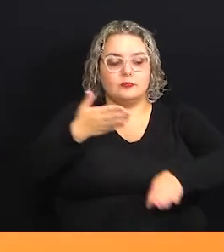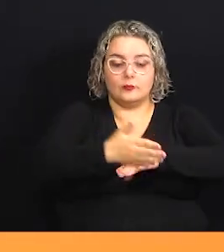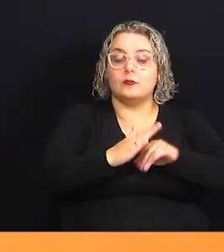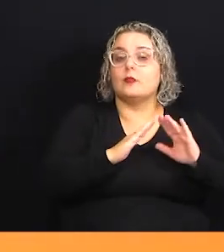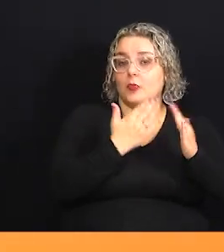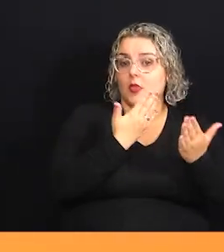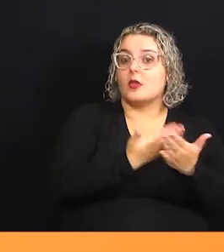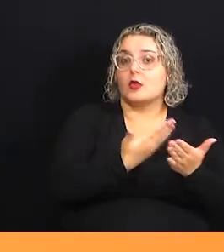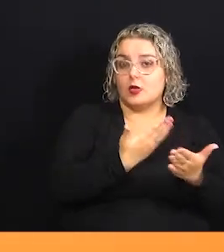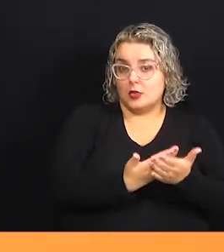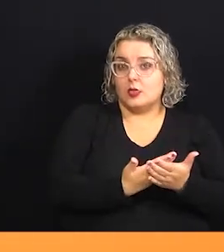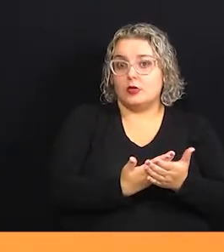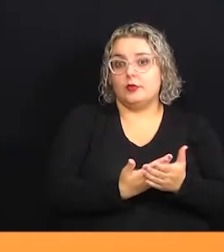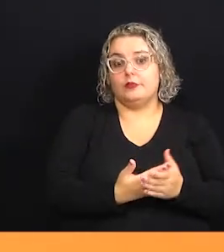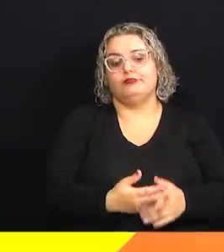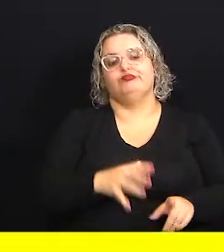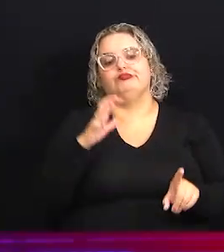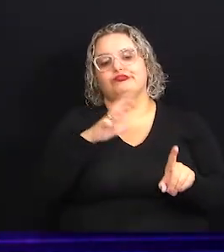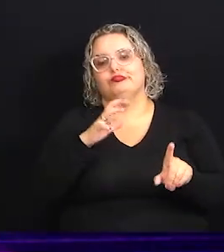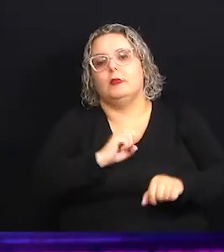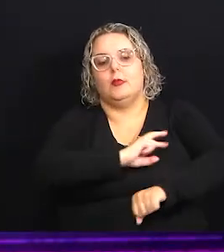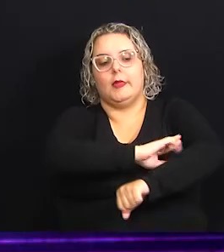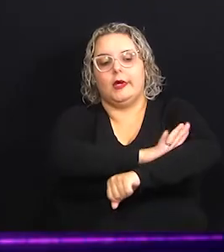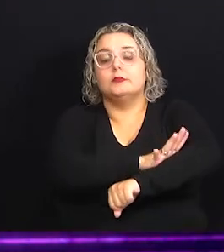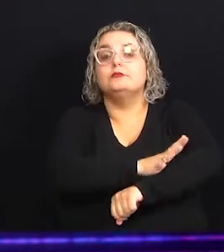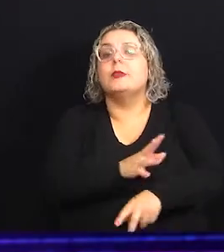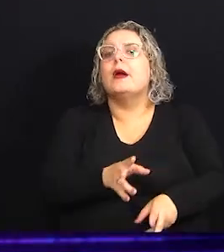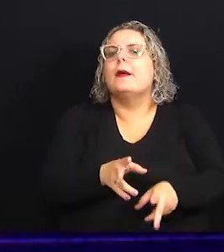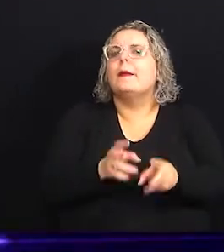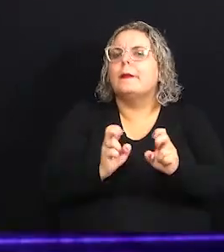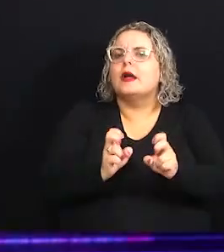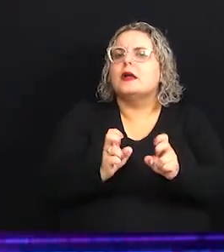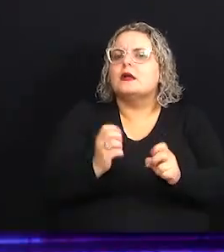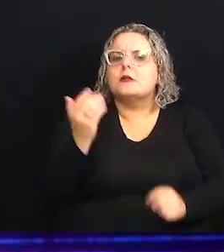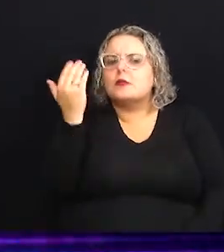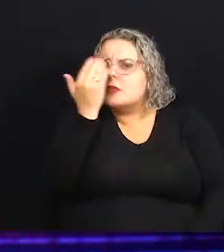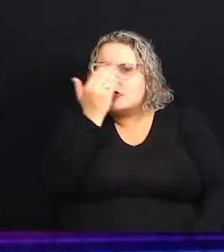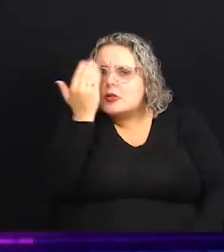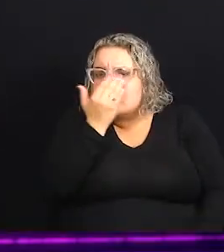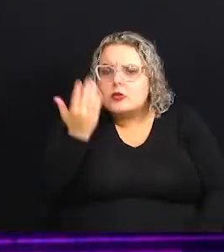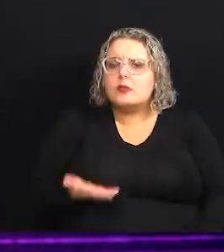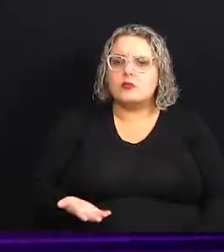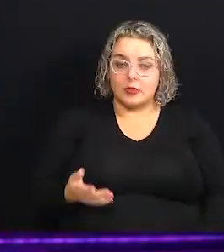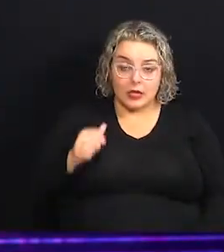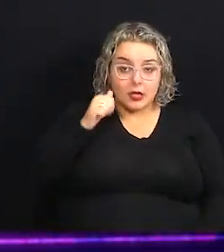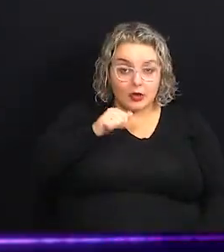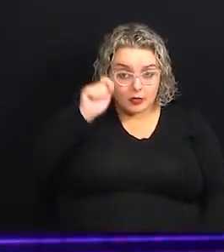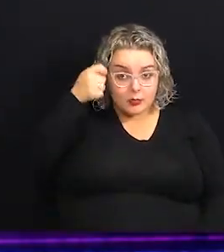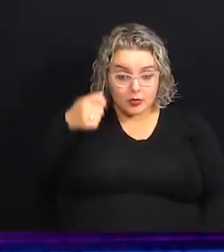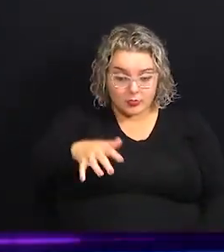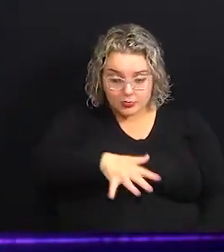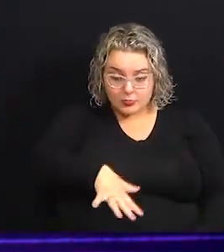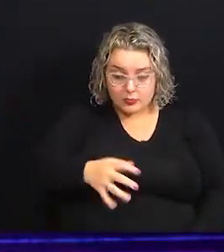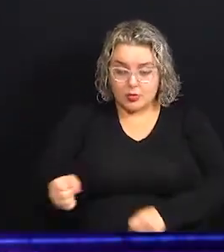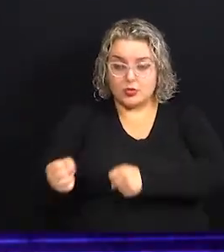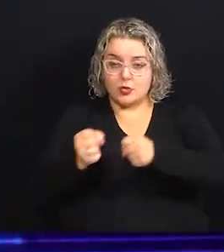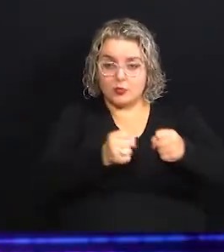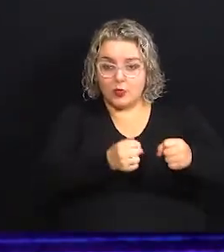escola, além dos ataques racistas, ela percebe a invisibilidade da mulher negra em espaços de